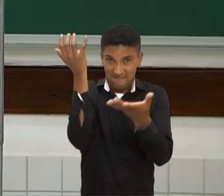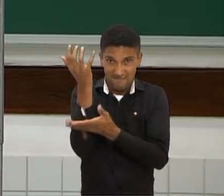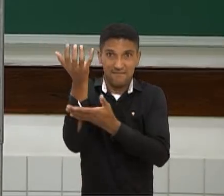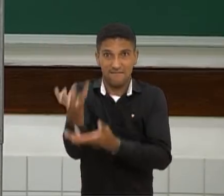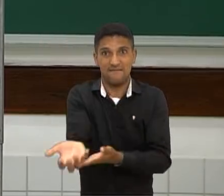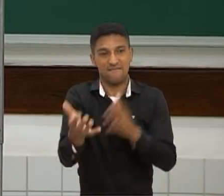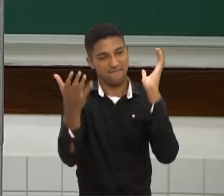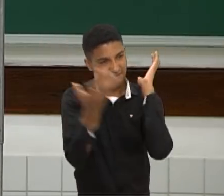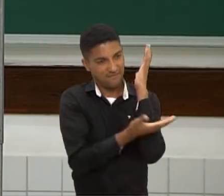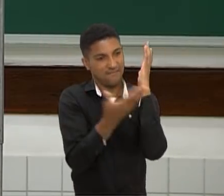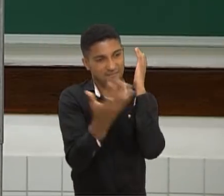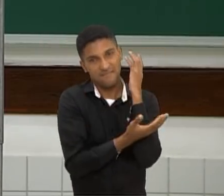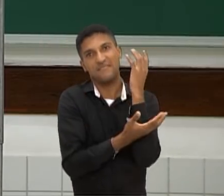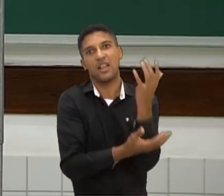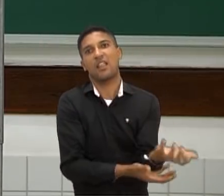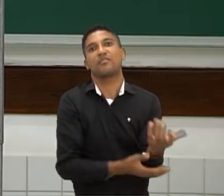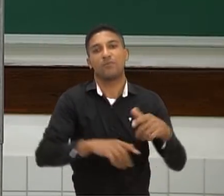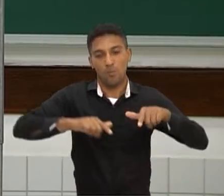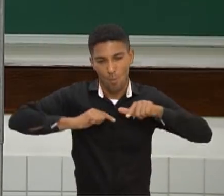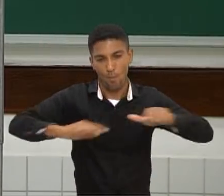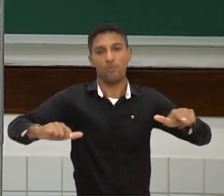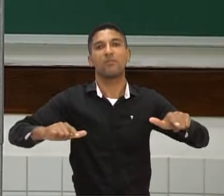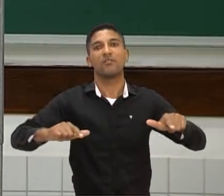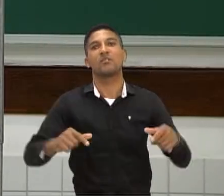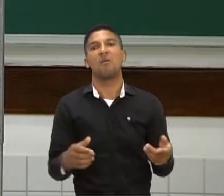por exemplo, e o carvão.